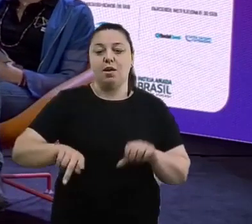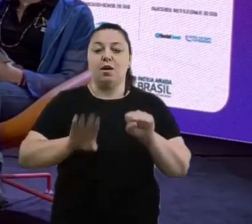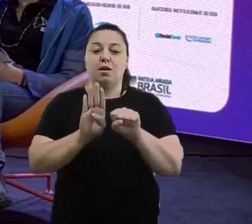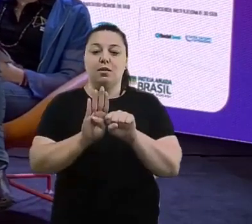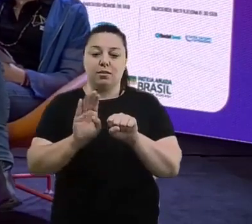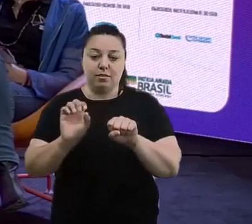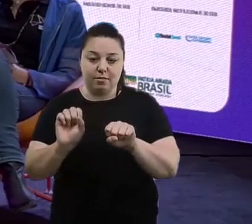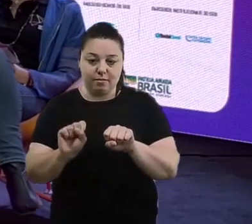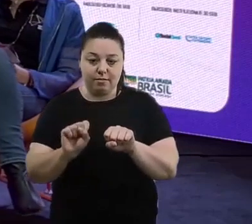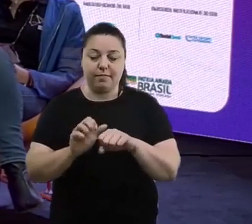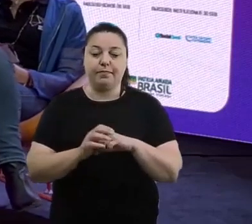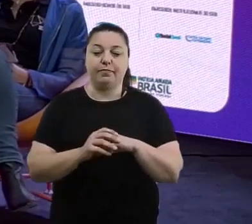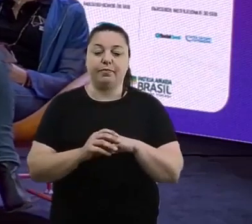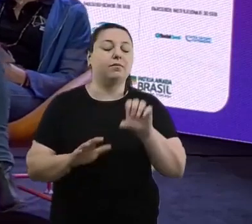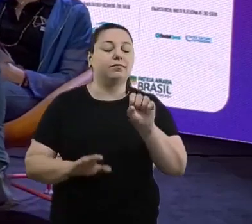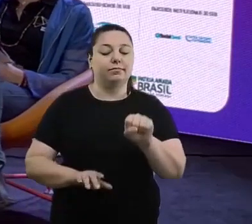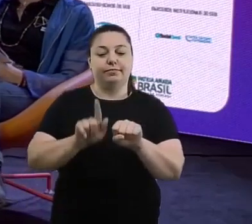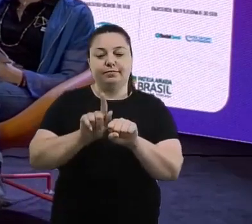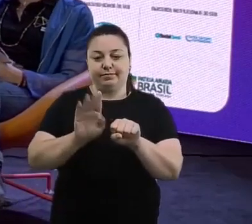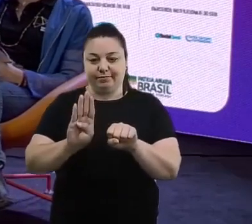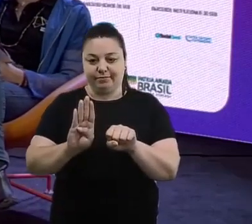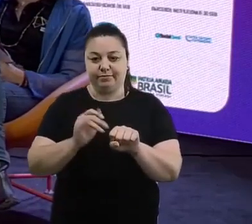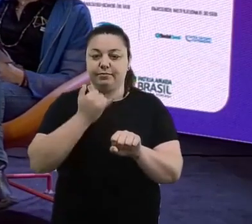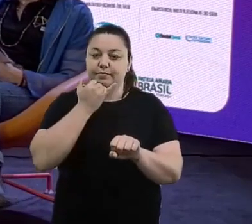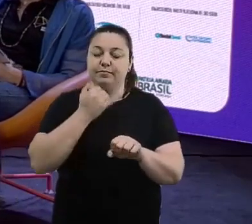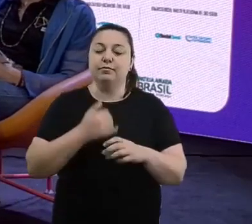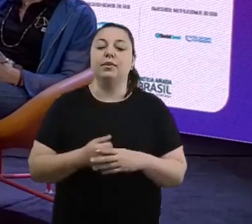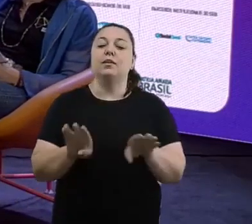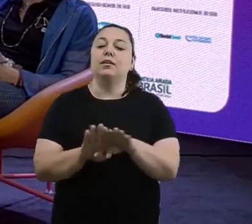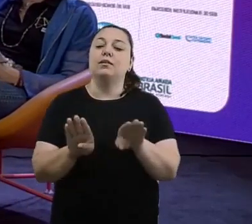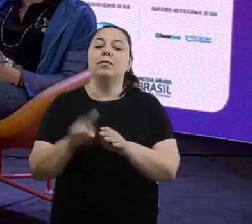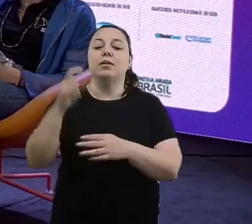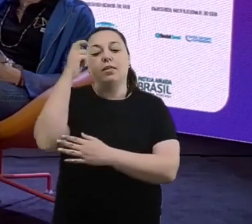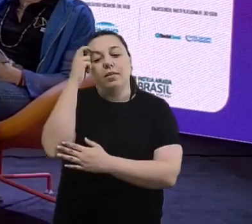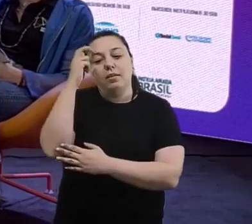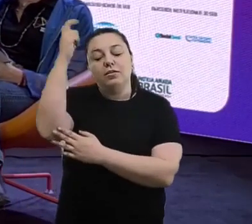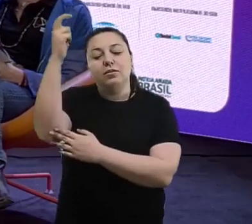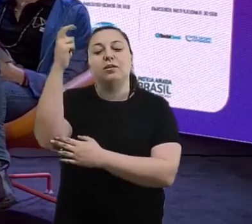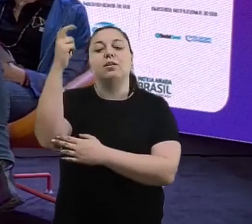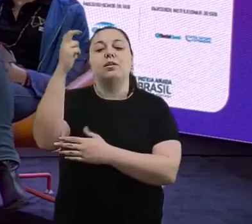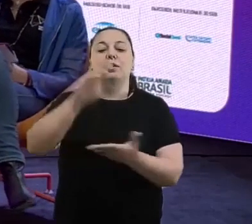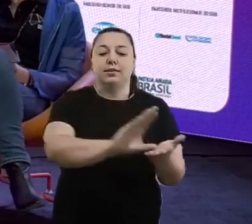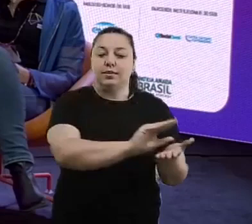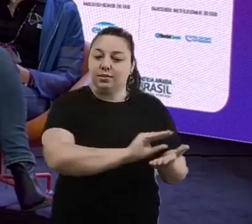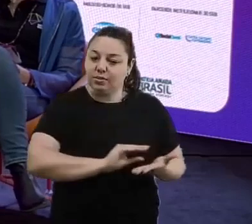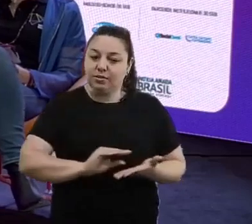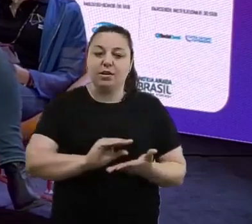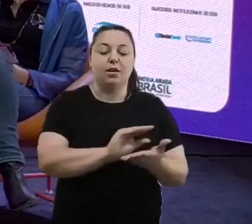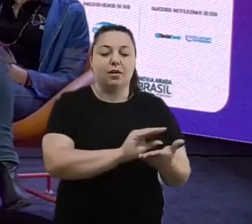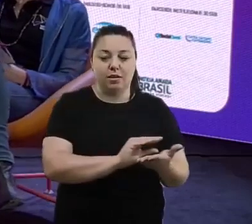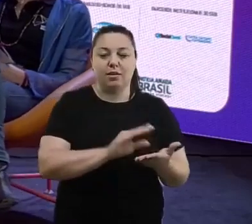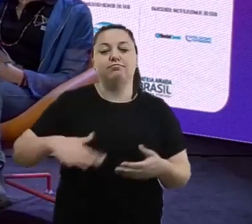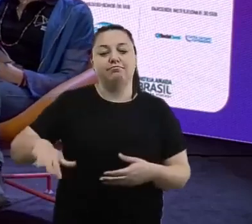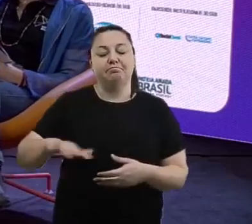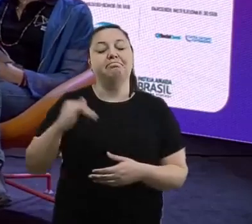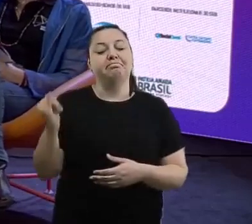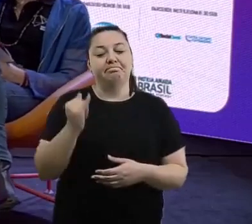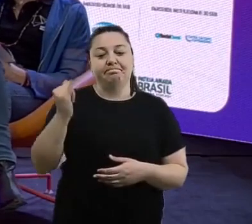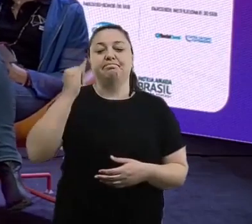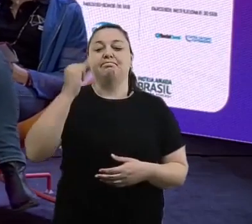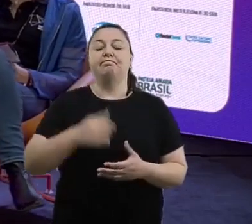nas nossas conclusões, né, o volume de dados realmente determinou um tempo muito maior, né, que a gente não